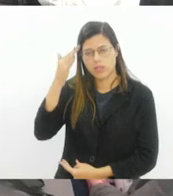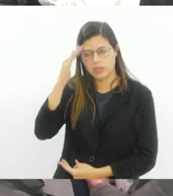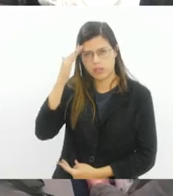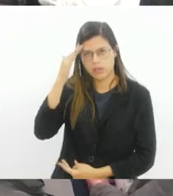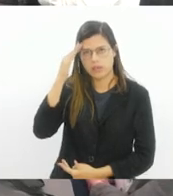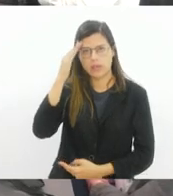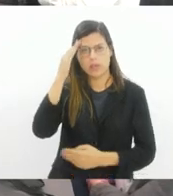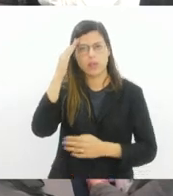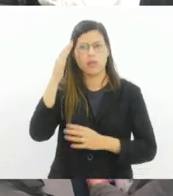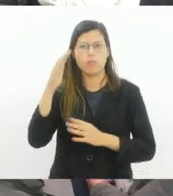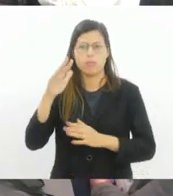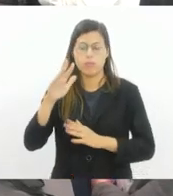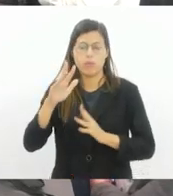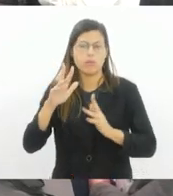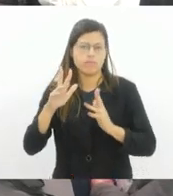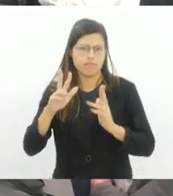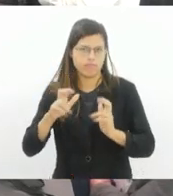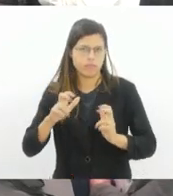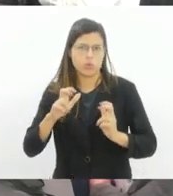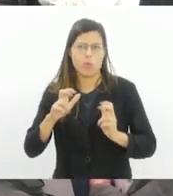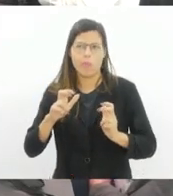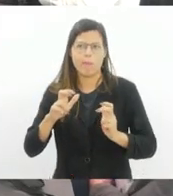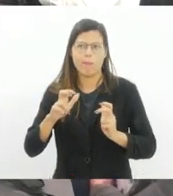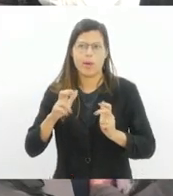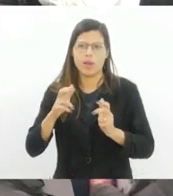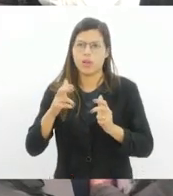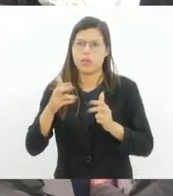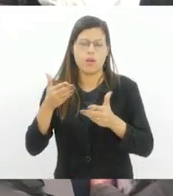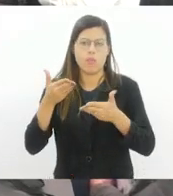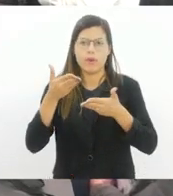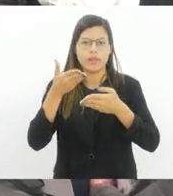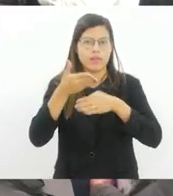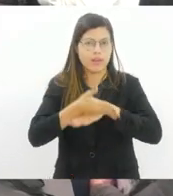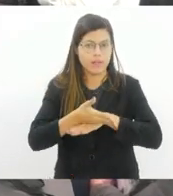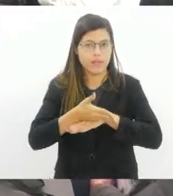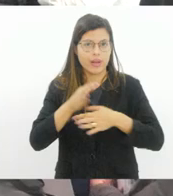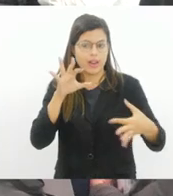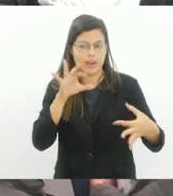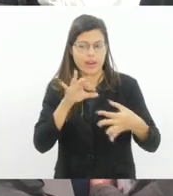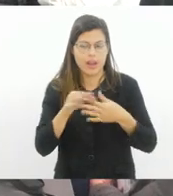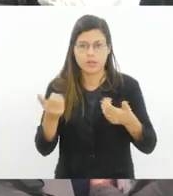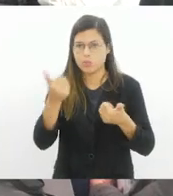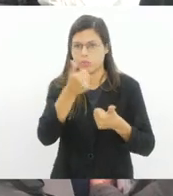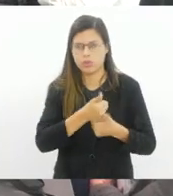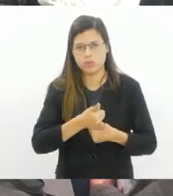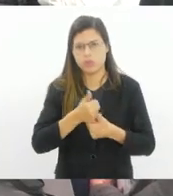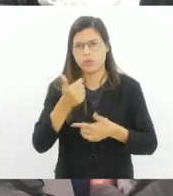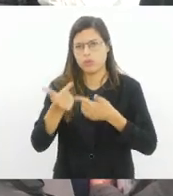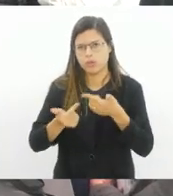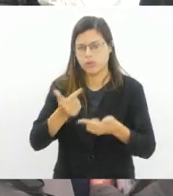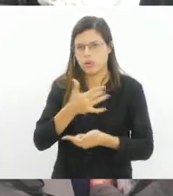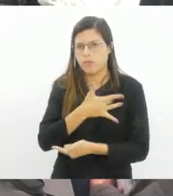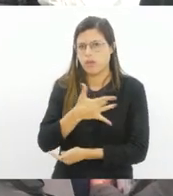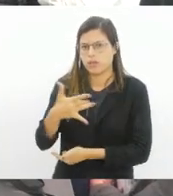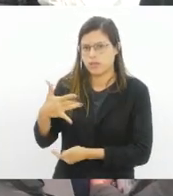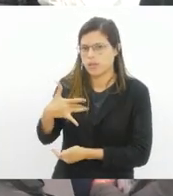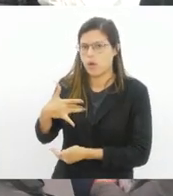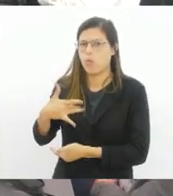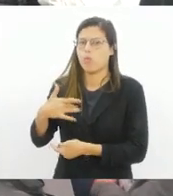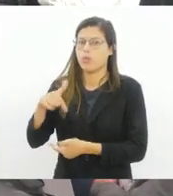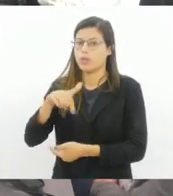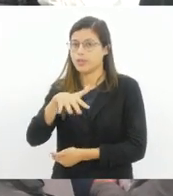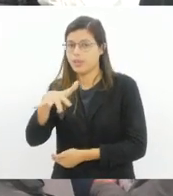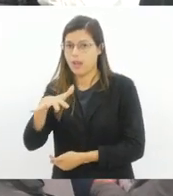toda a situação de não sobrepor o trabalho da saúde com o trabalho exatamente investigativo da